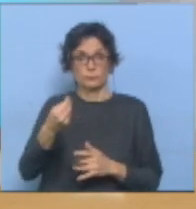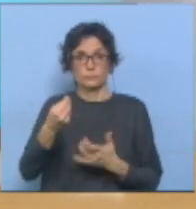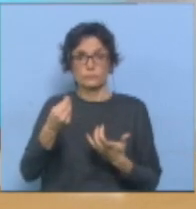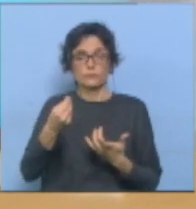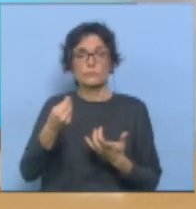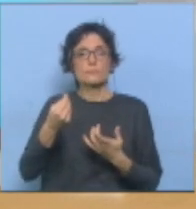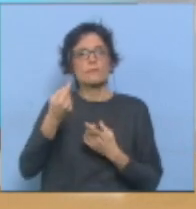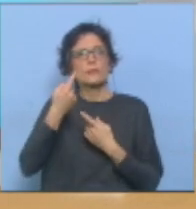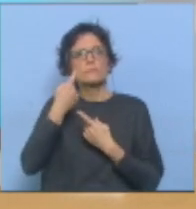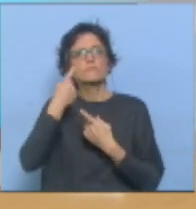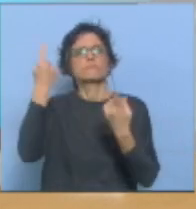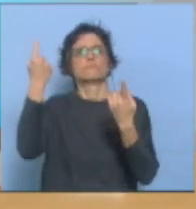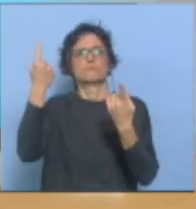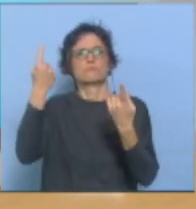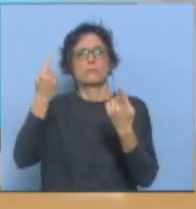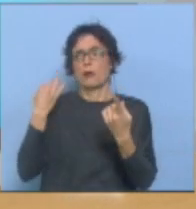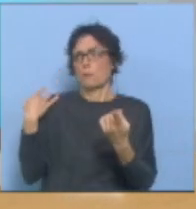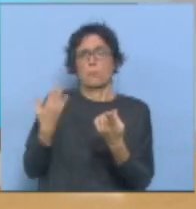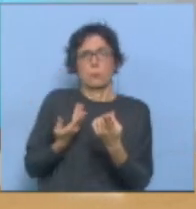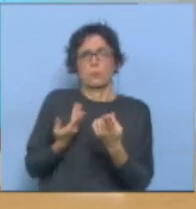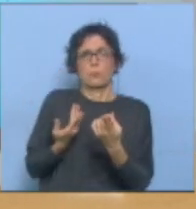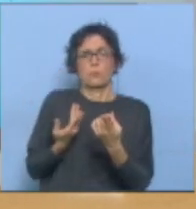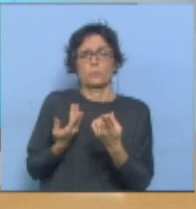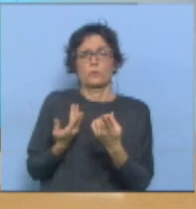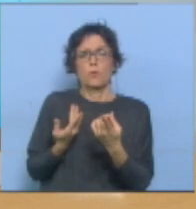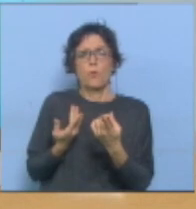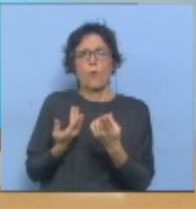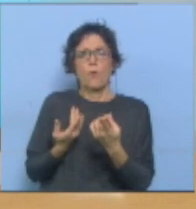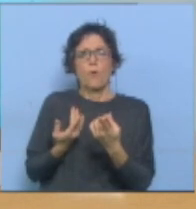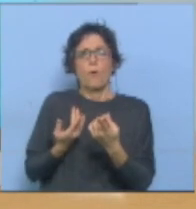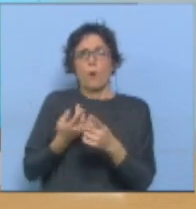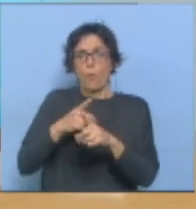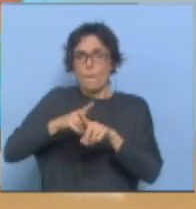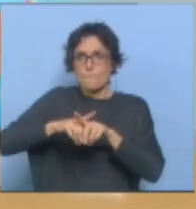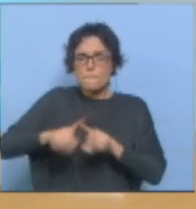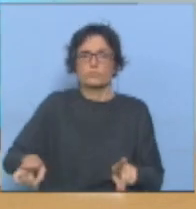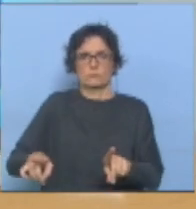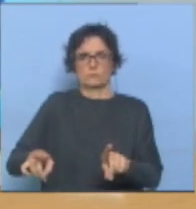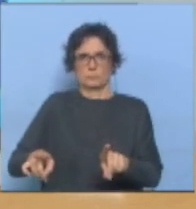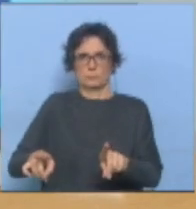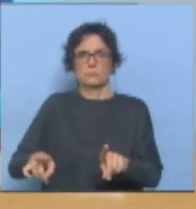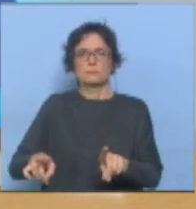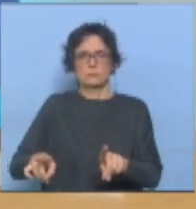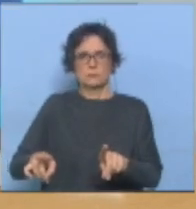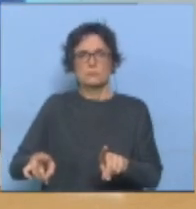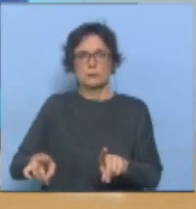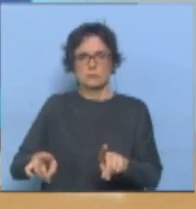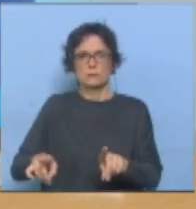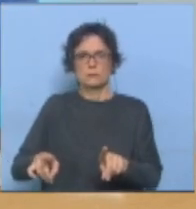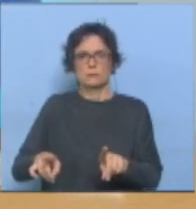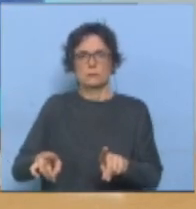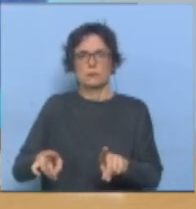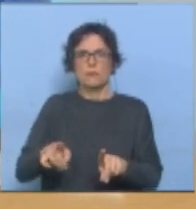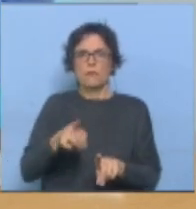novo, a proibição para os médicos do mundo inteiro para a prática da eutanásia.